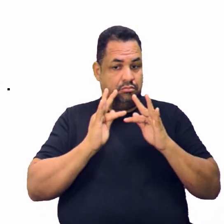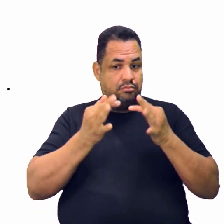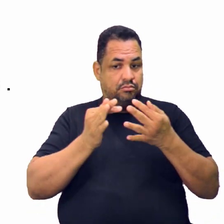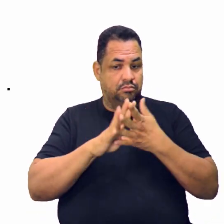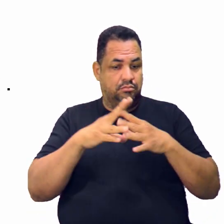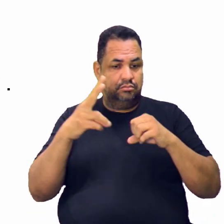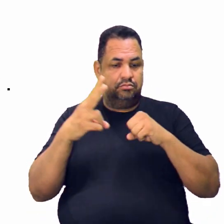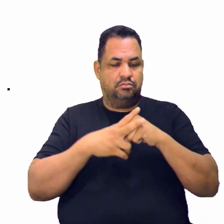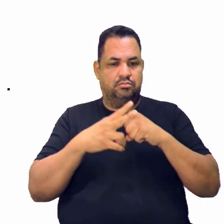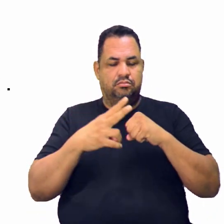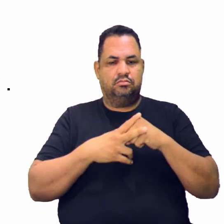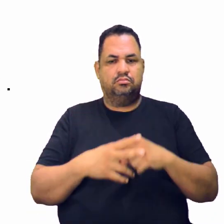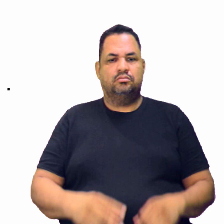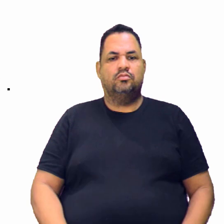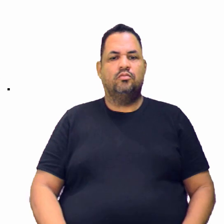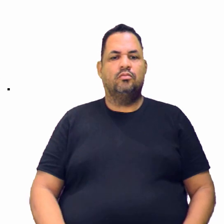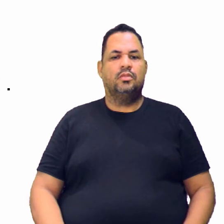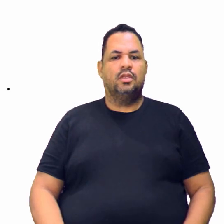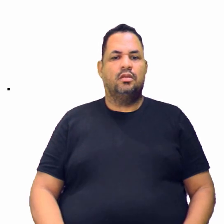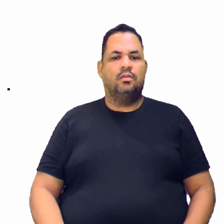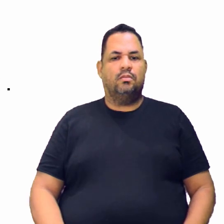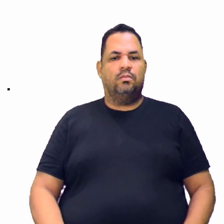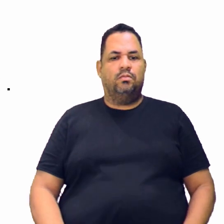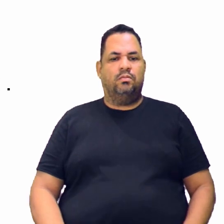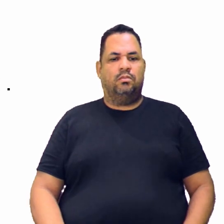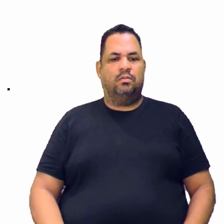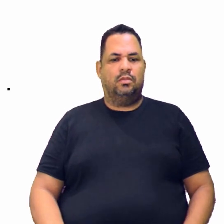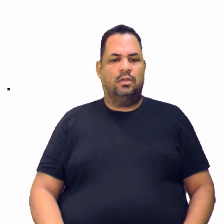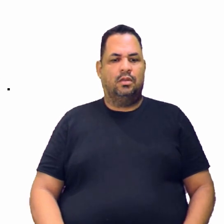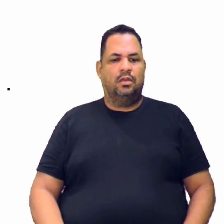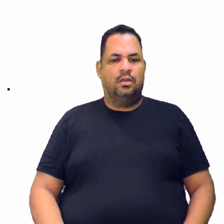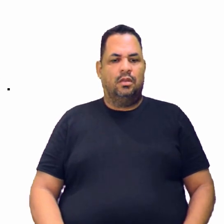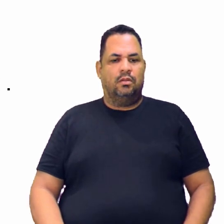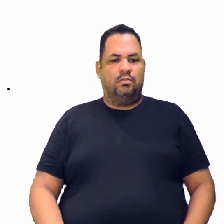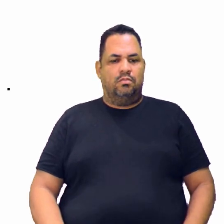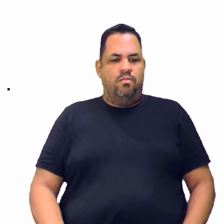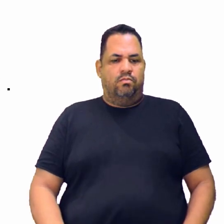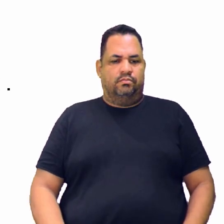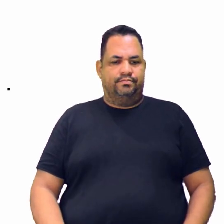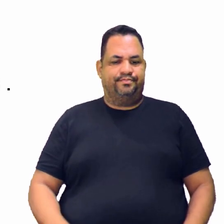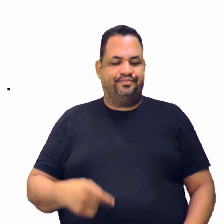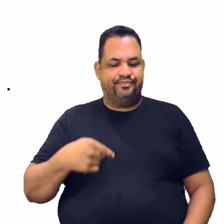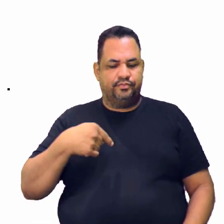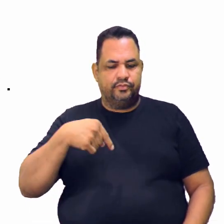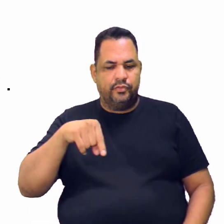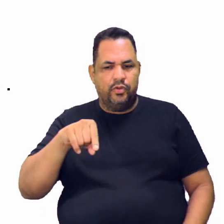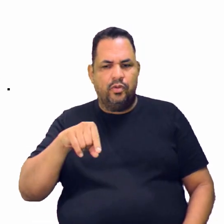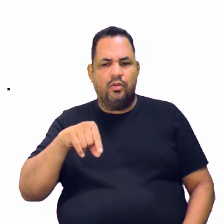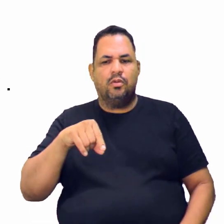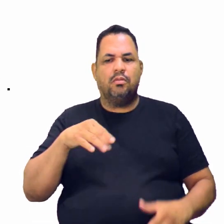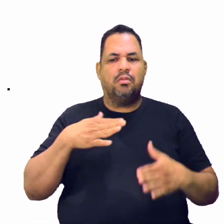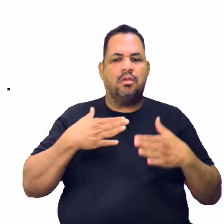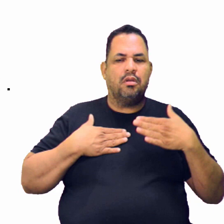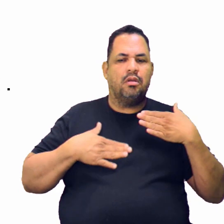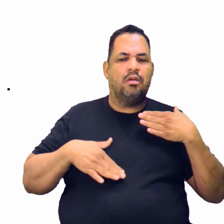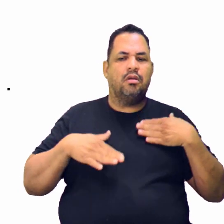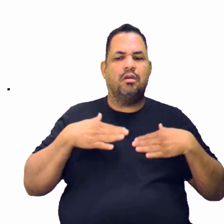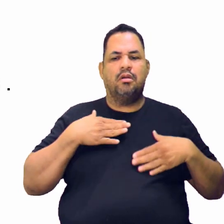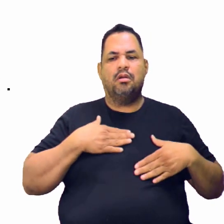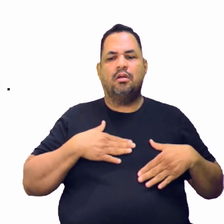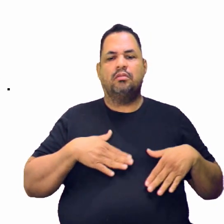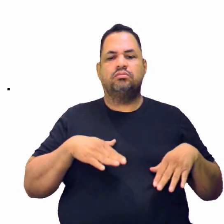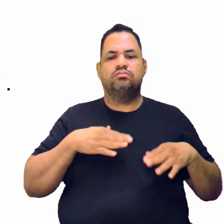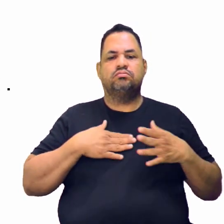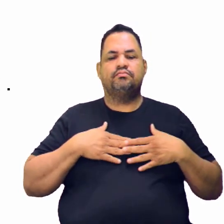verbal, certo? Vamos ver outra aqui, ó. Vou devagar também.